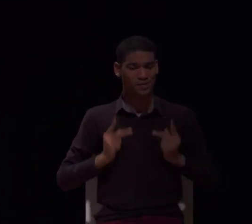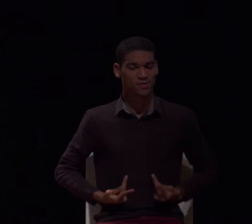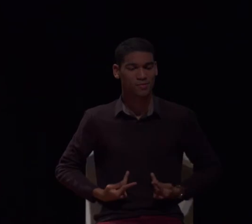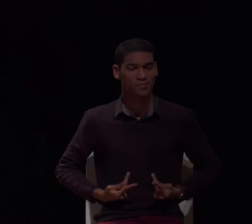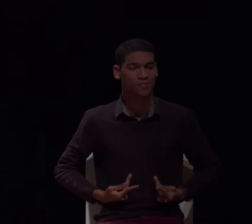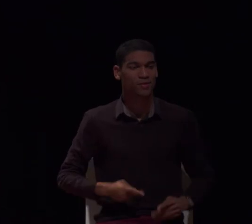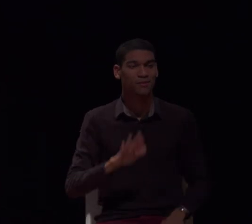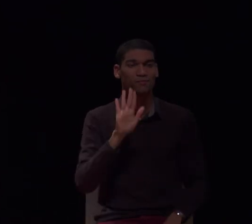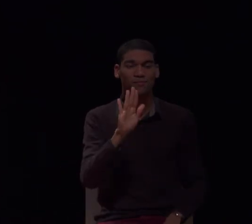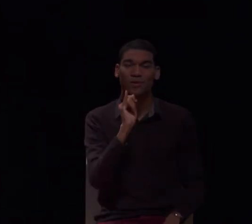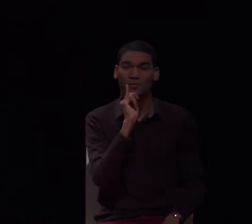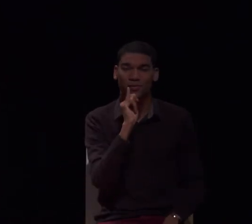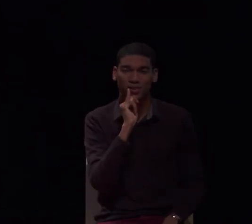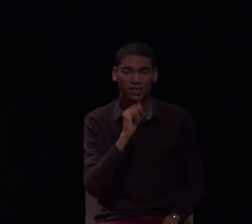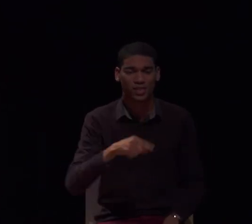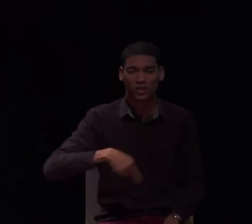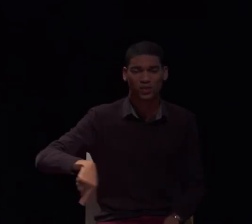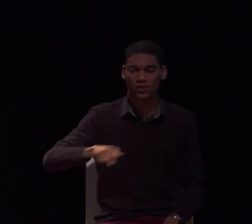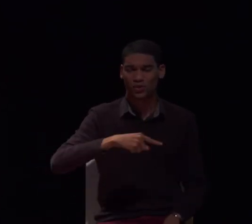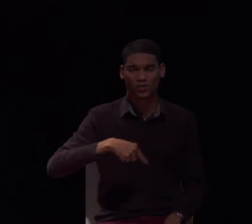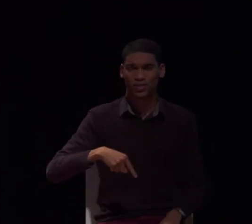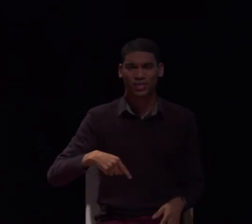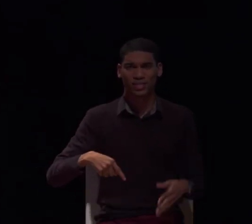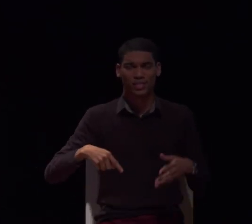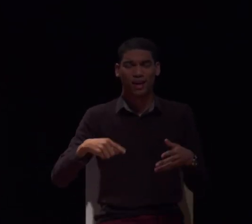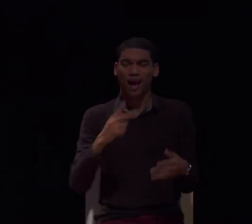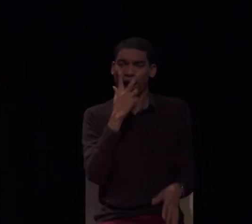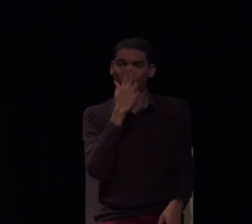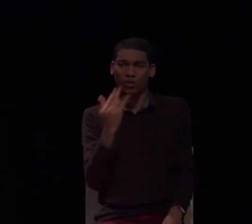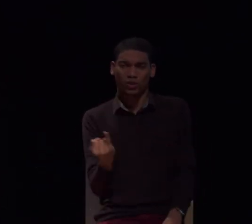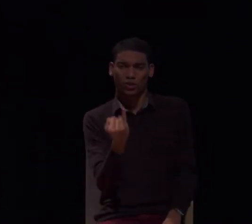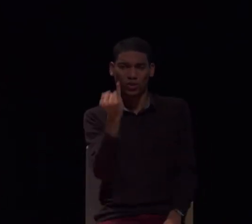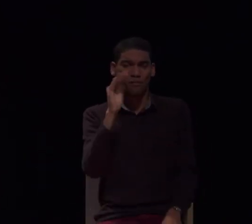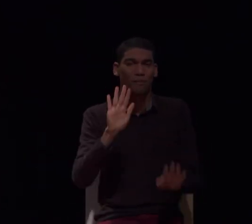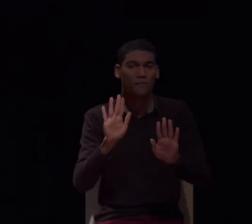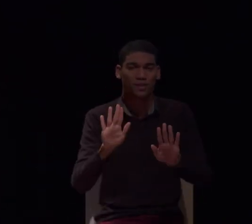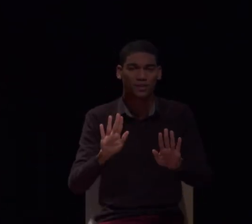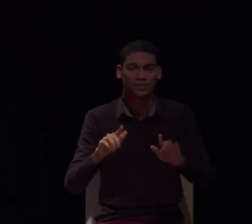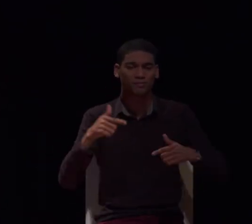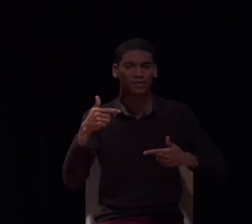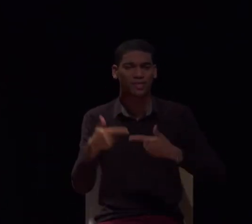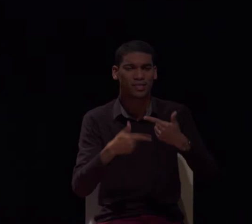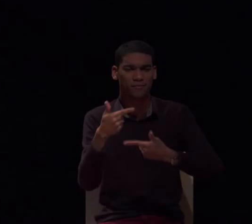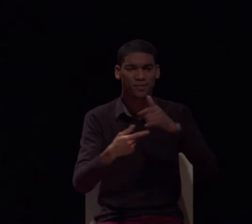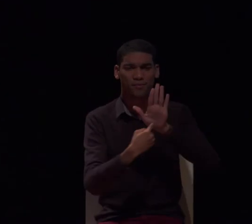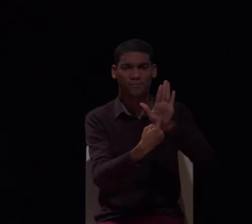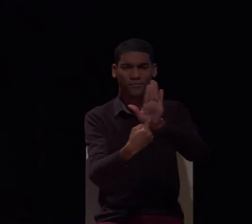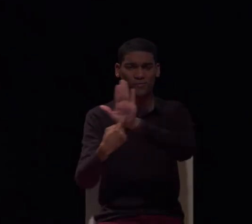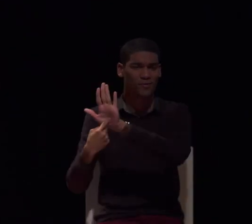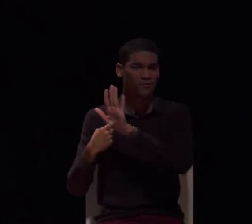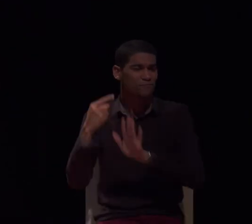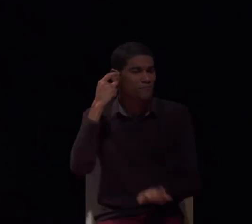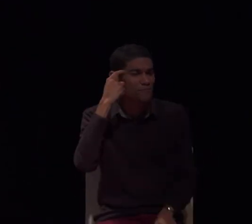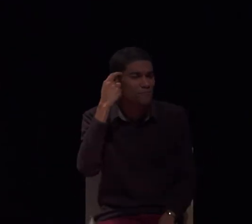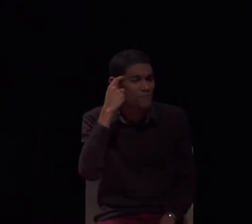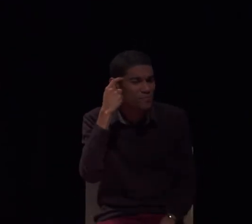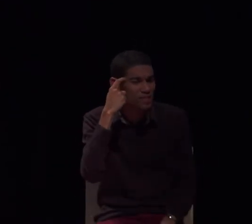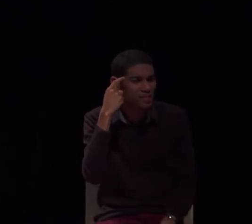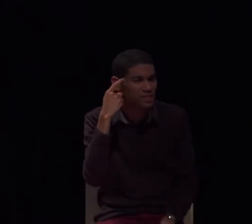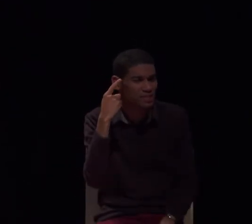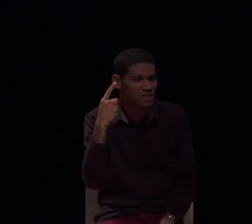também não queria trabalhar e não porque a gente não acha isso importante mas a gente não queria trabalhar com uma perspectiva de